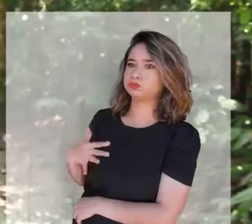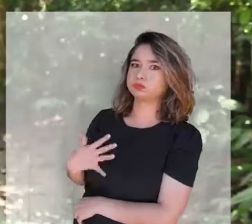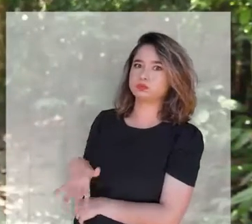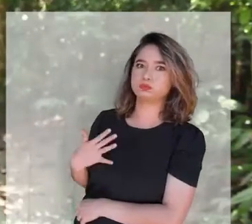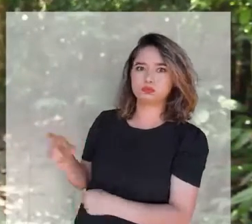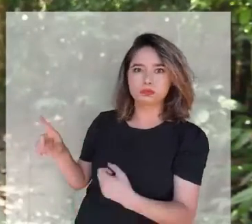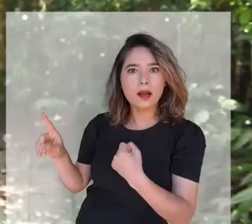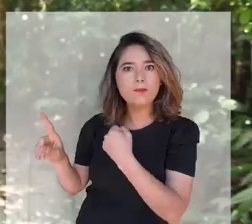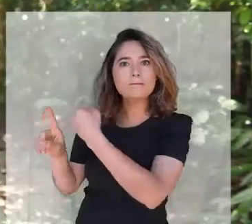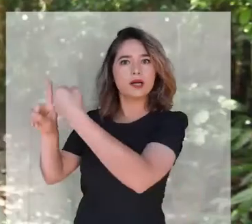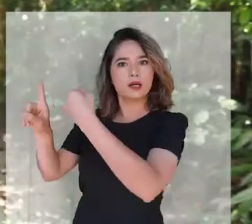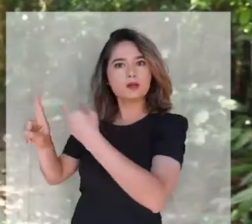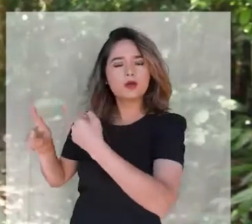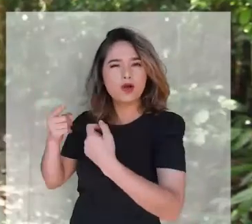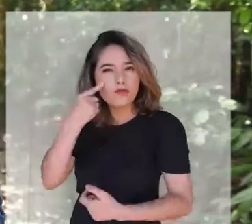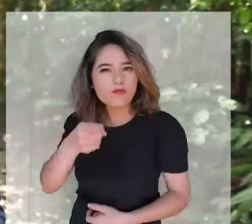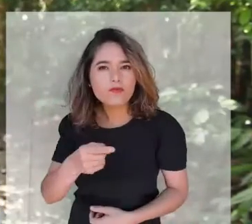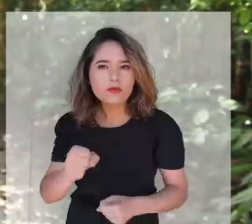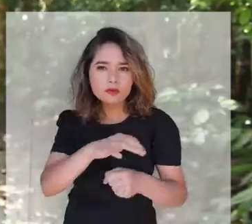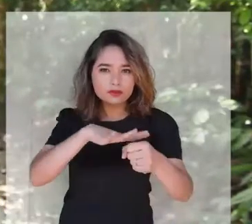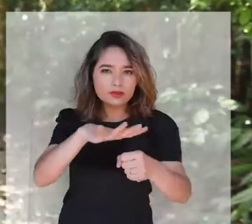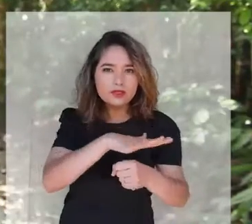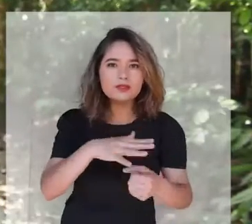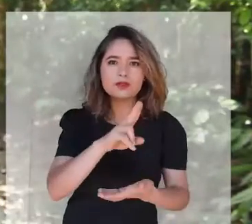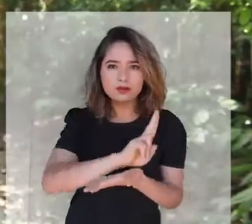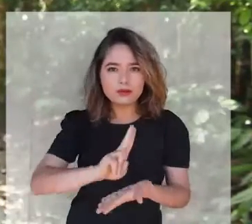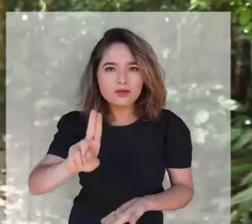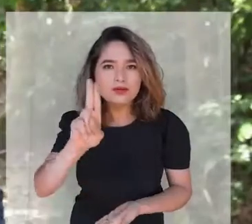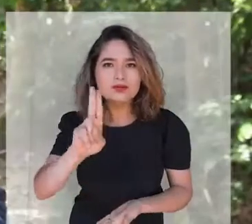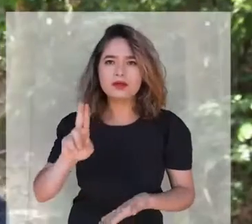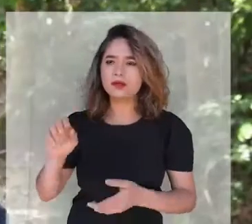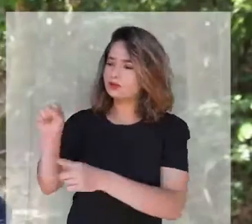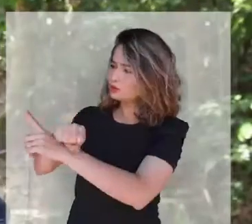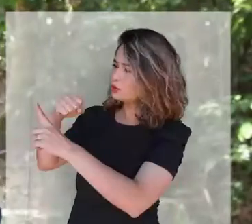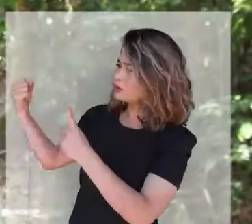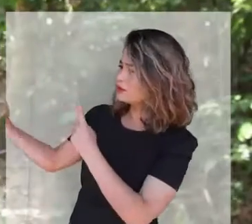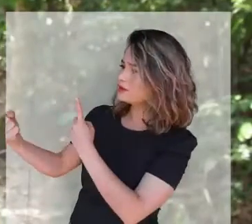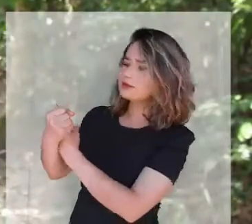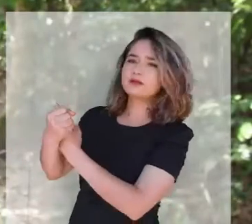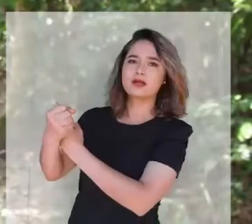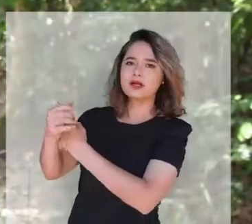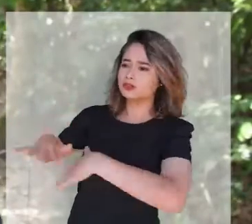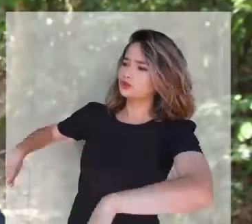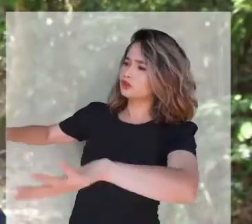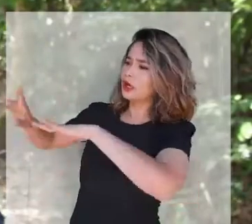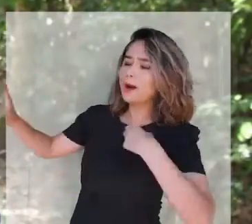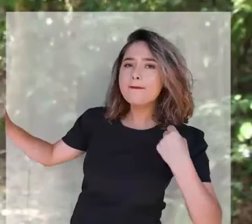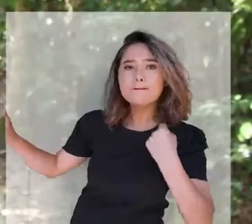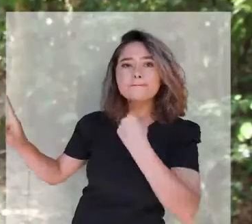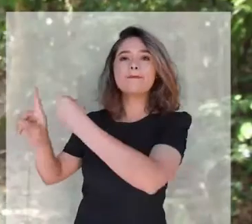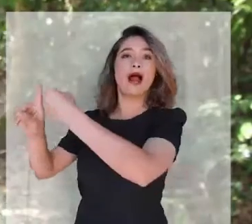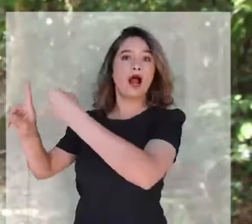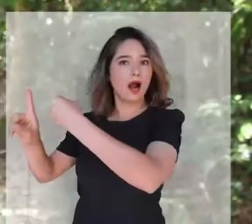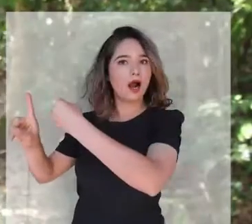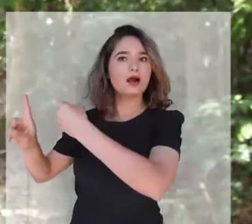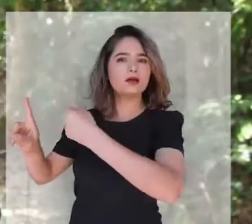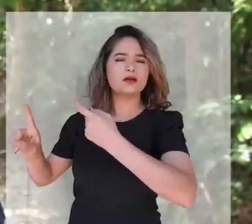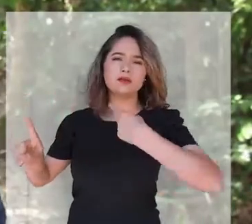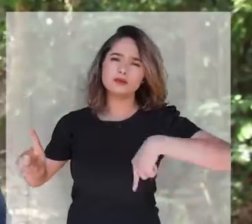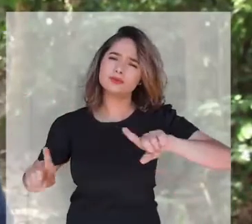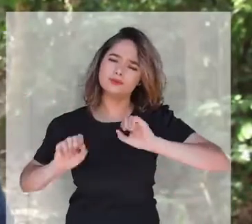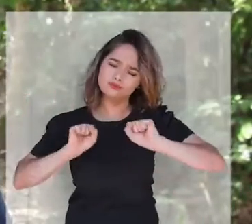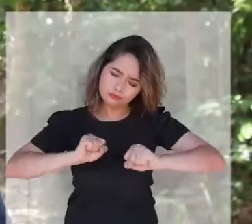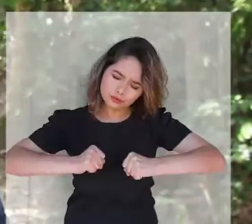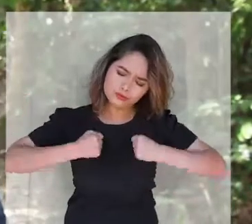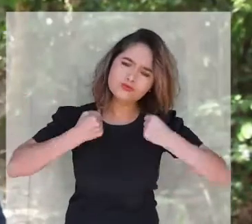extensão universitária para a população como um todo. É um diálogo muito intenso dentro da